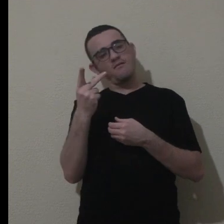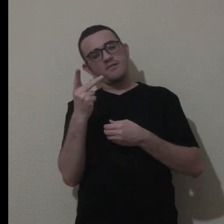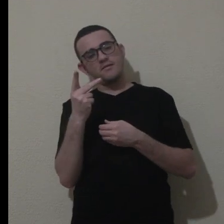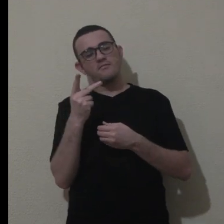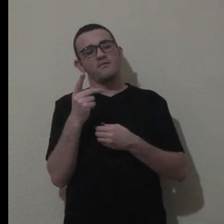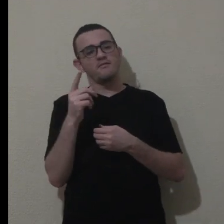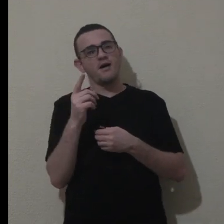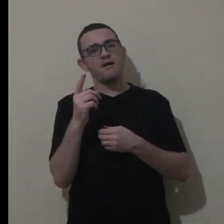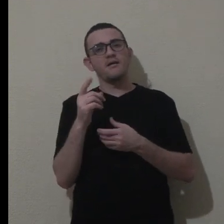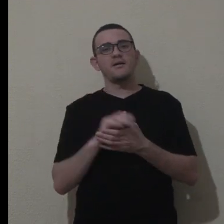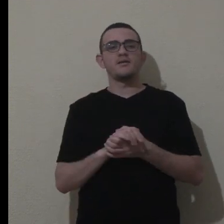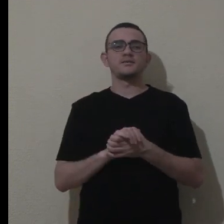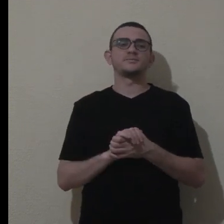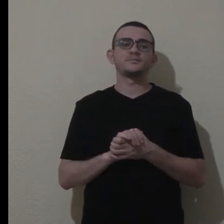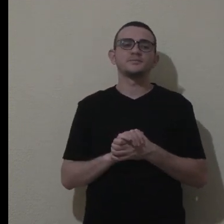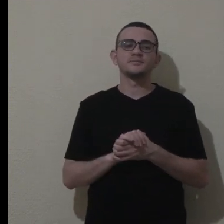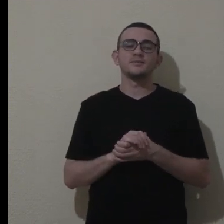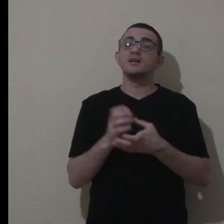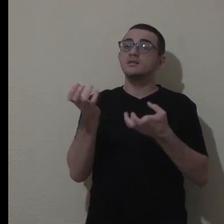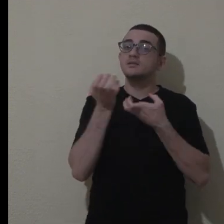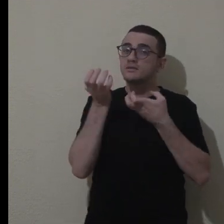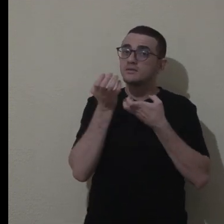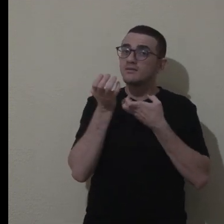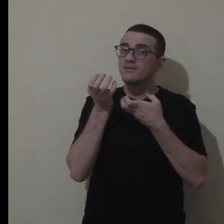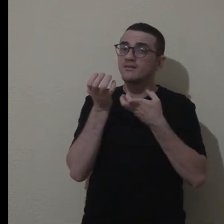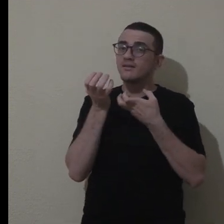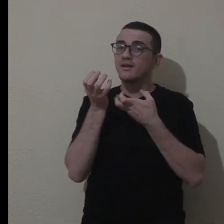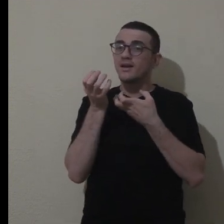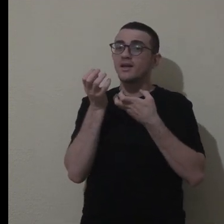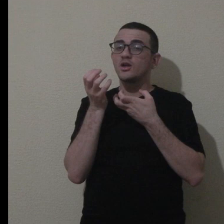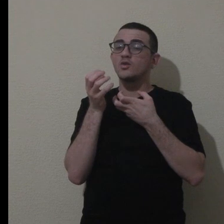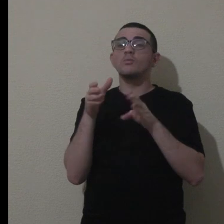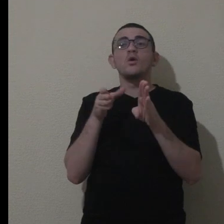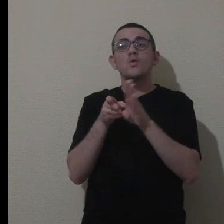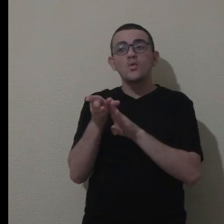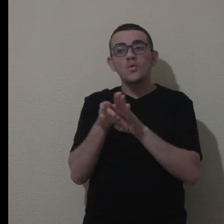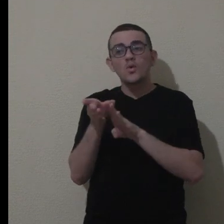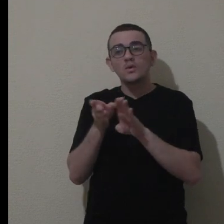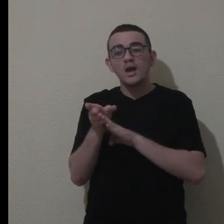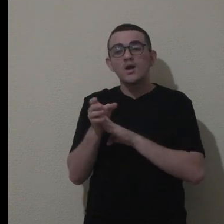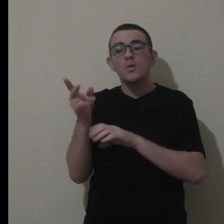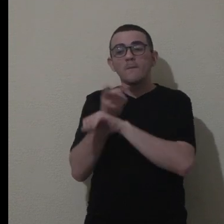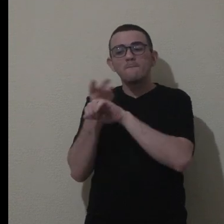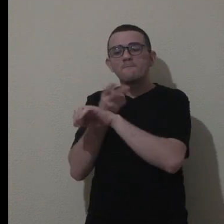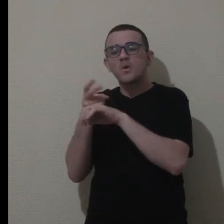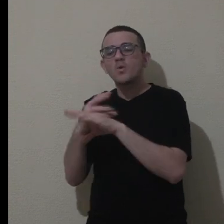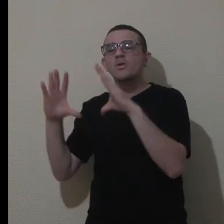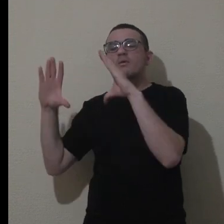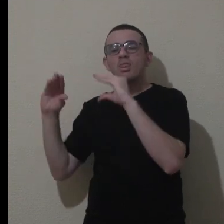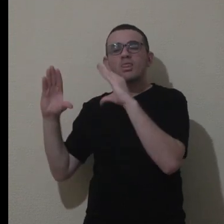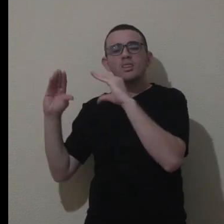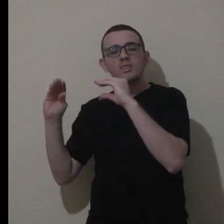né, no ditado português, se você quer um conselheiro, busque um